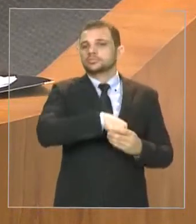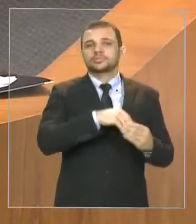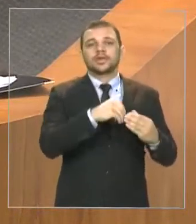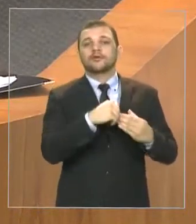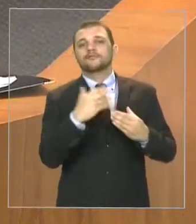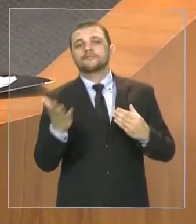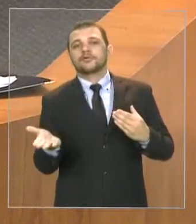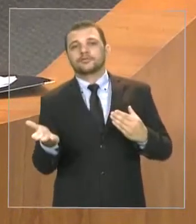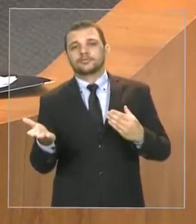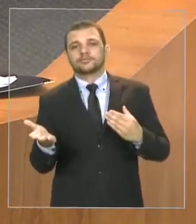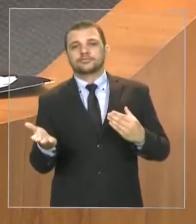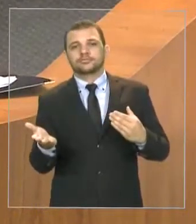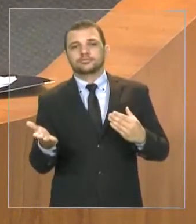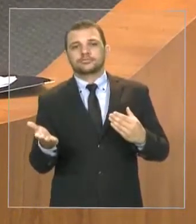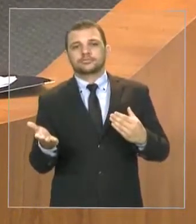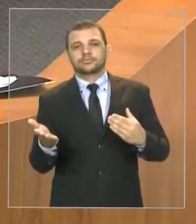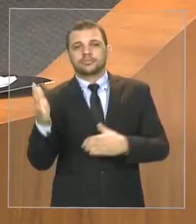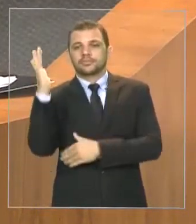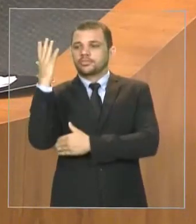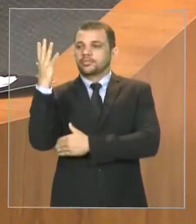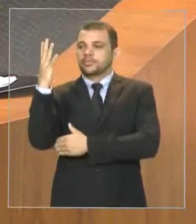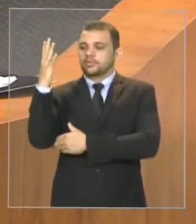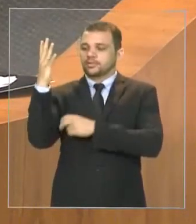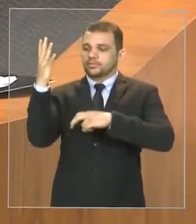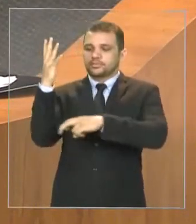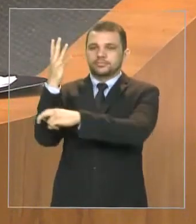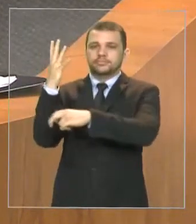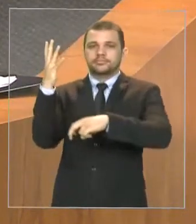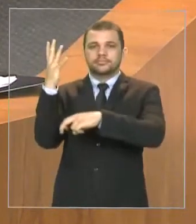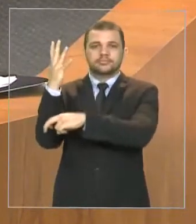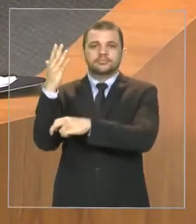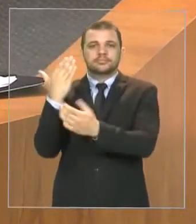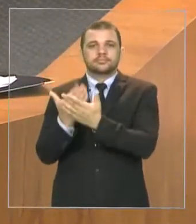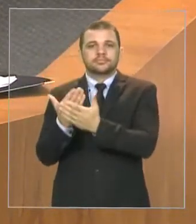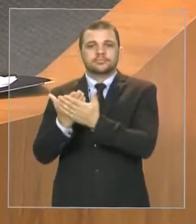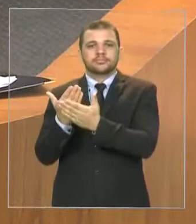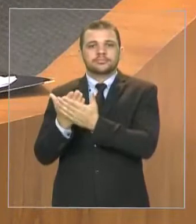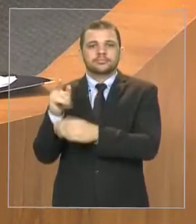assistindo aula debaixo da árvore.